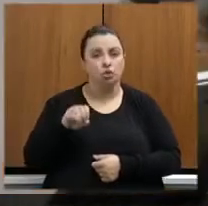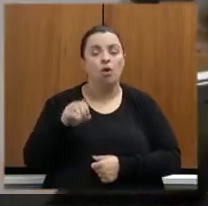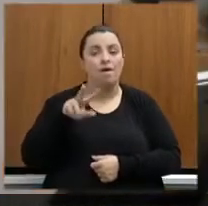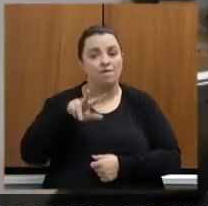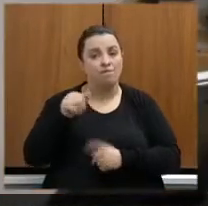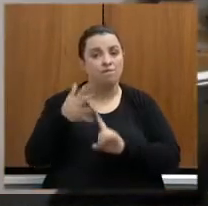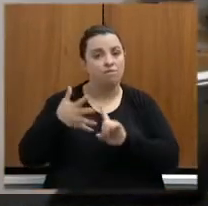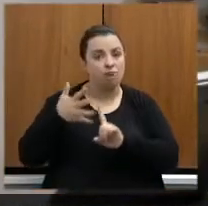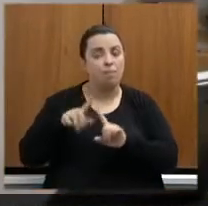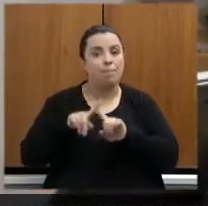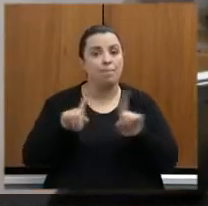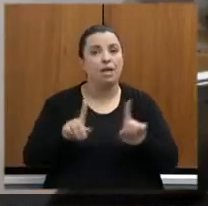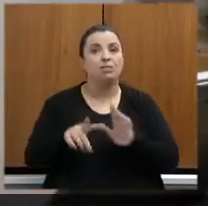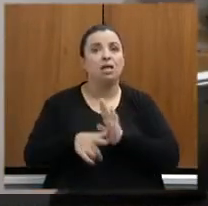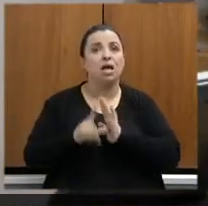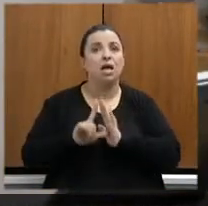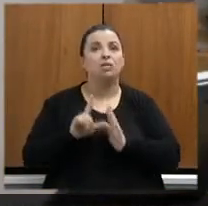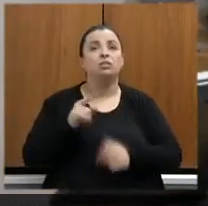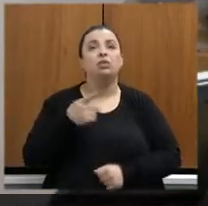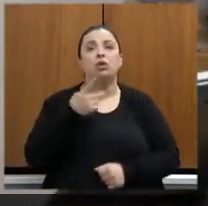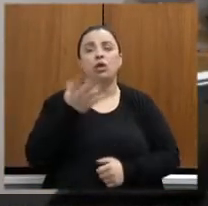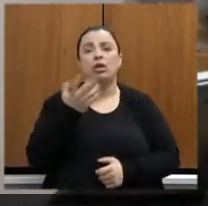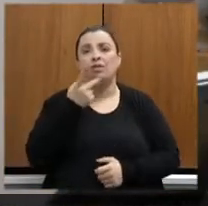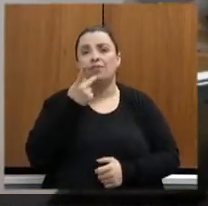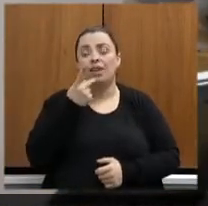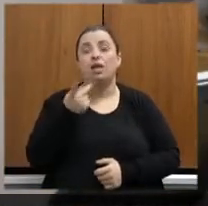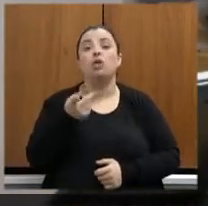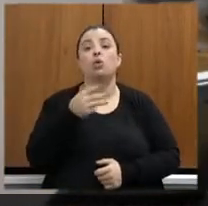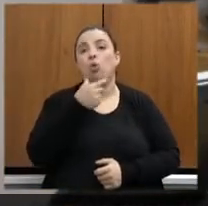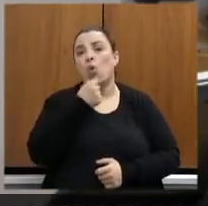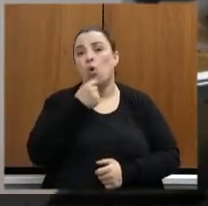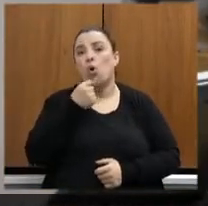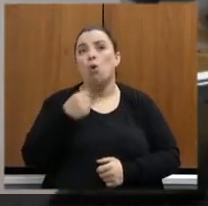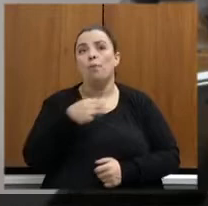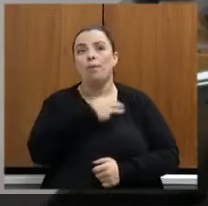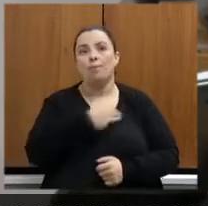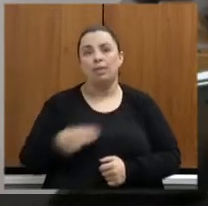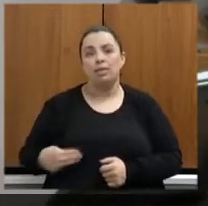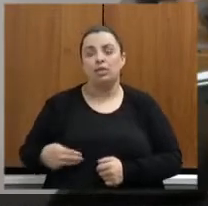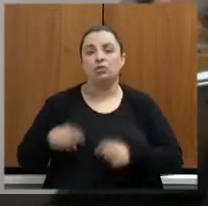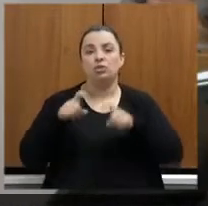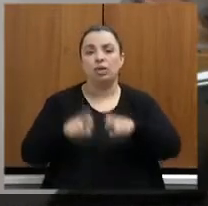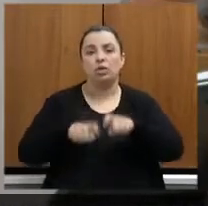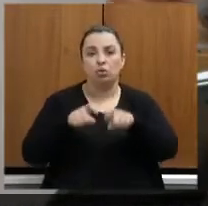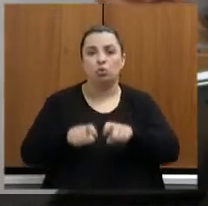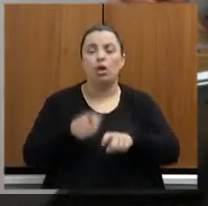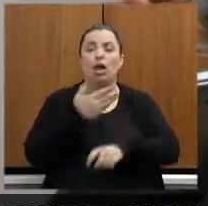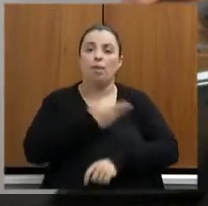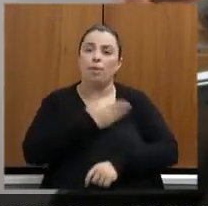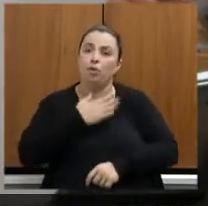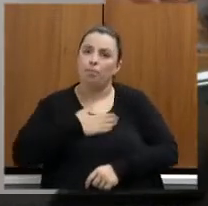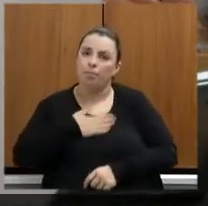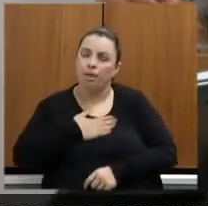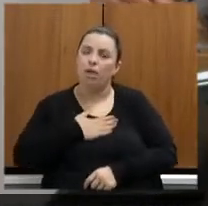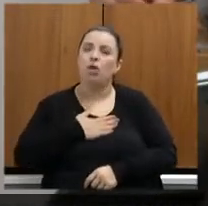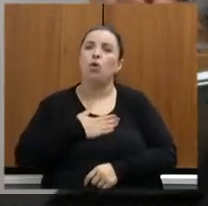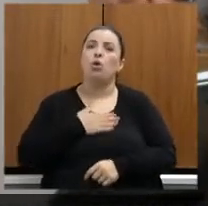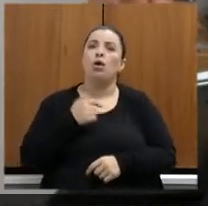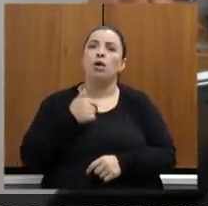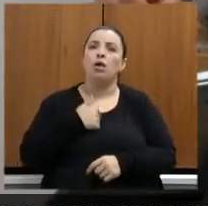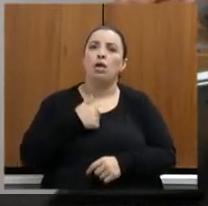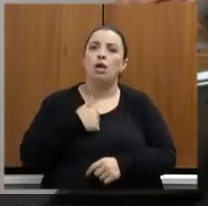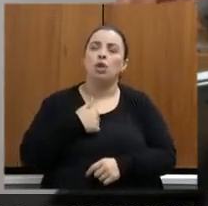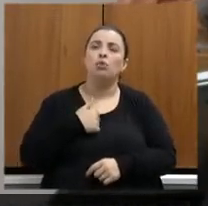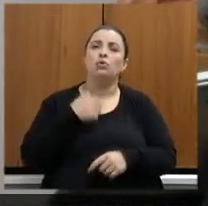eu gostaria de dizer que o ministro da Agricultura é meu amigo companheiro e é uma das pessoas com quem